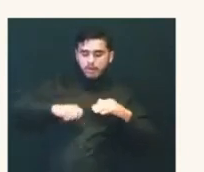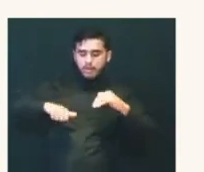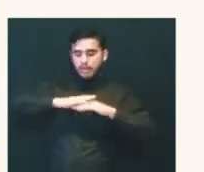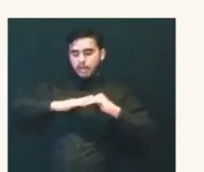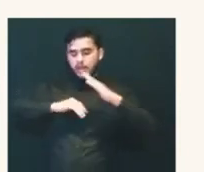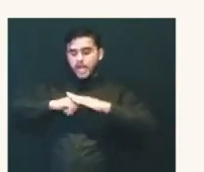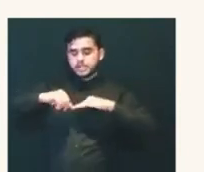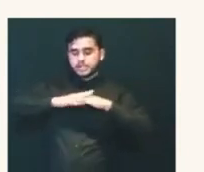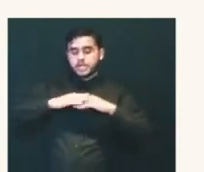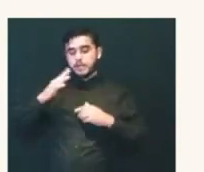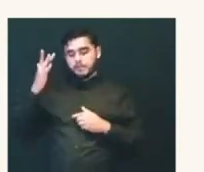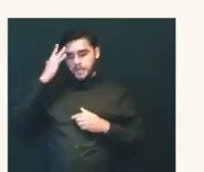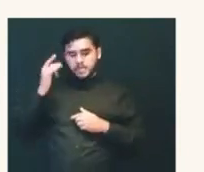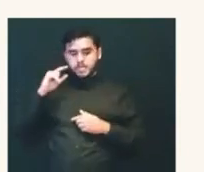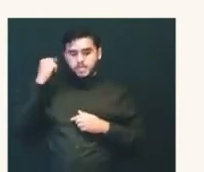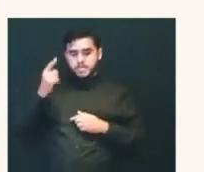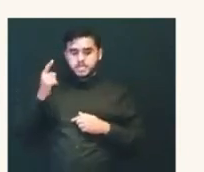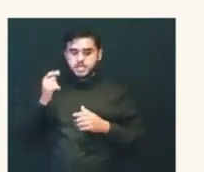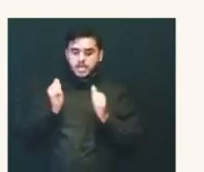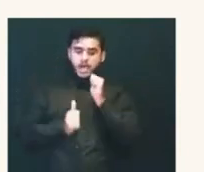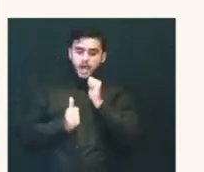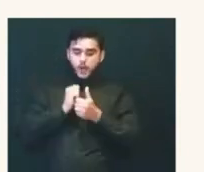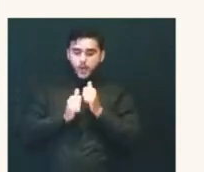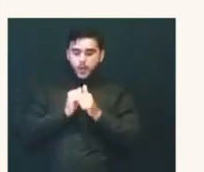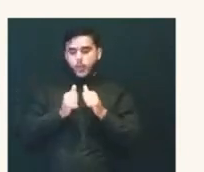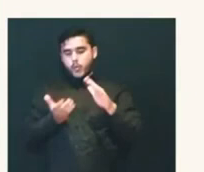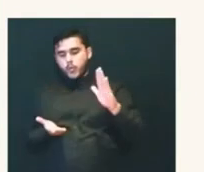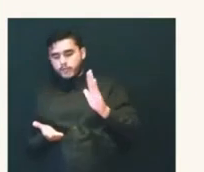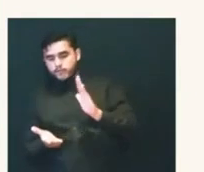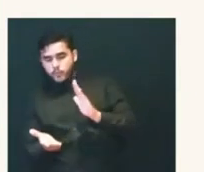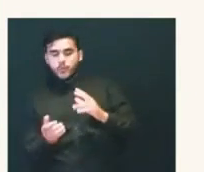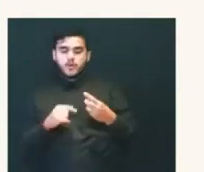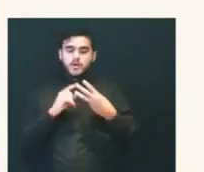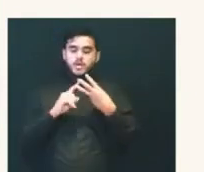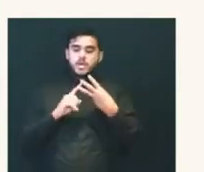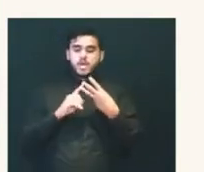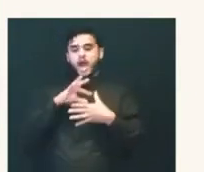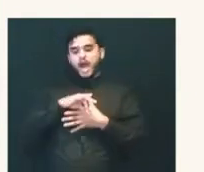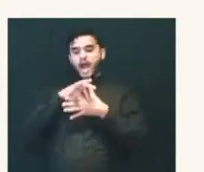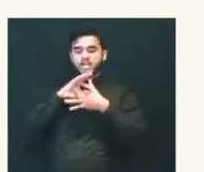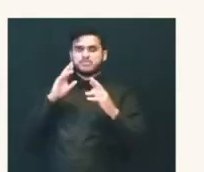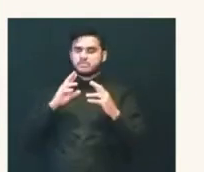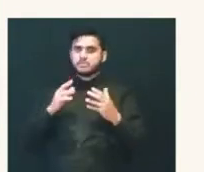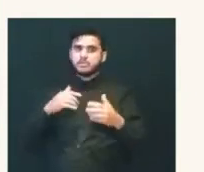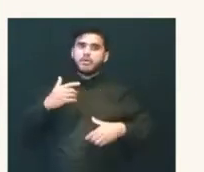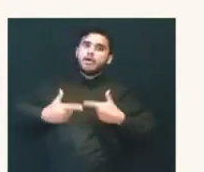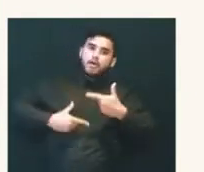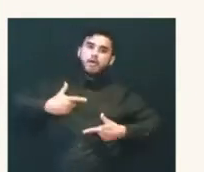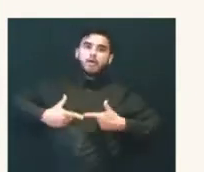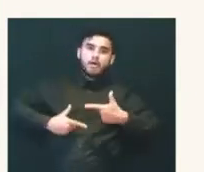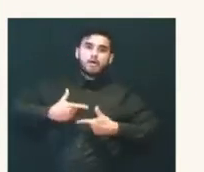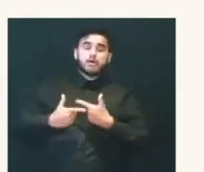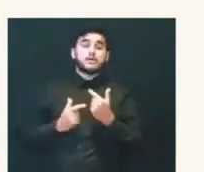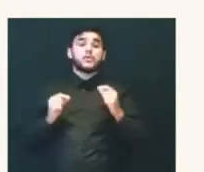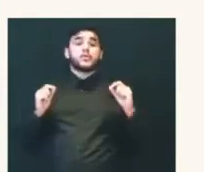eu vou fazer um arroz de forno, terça-feira, quarta-feira eu vou fazer alguma carne diferente, porque tem